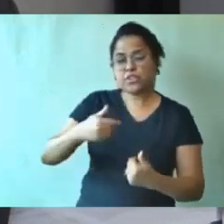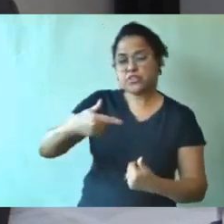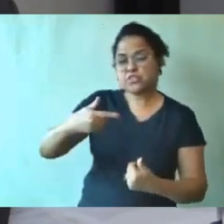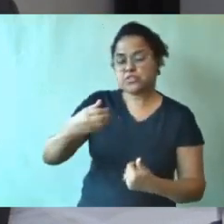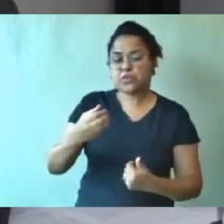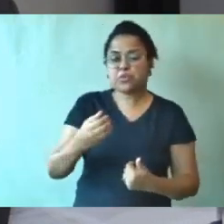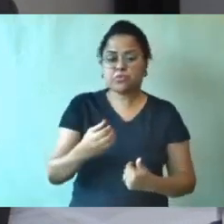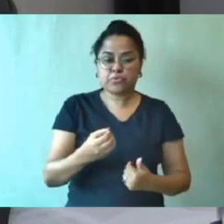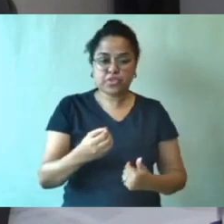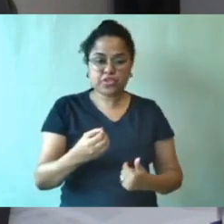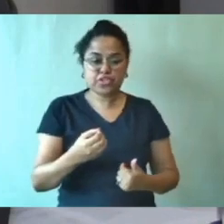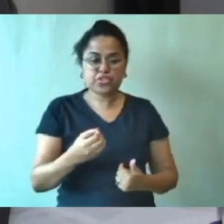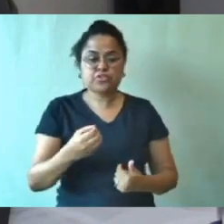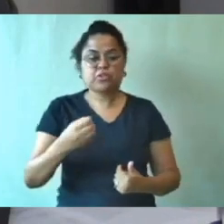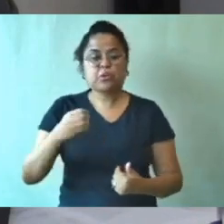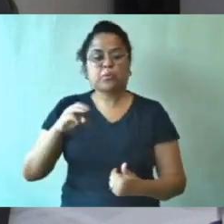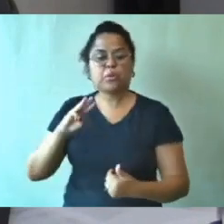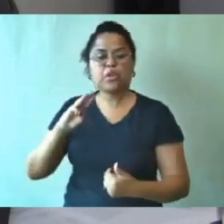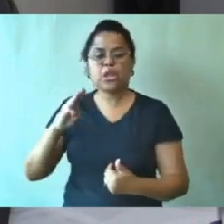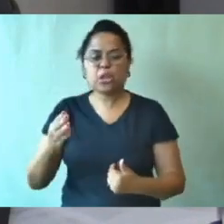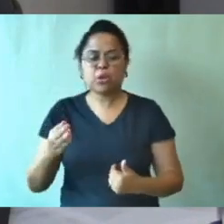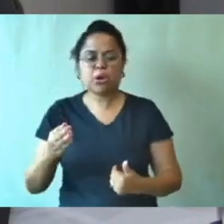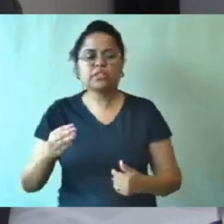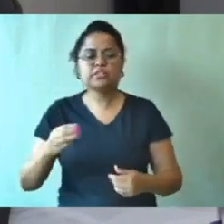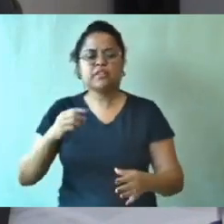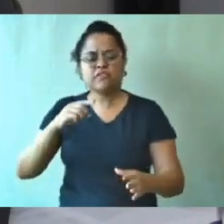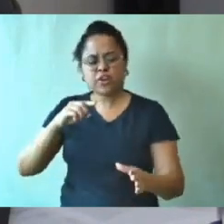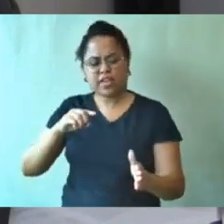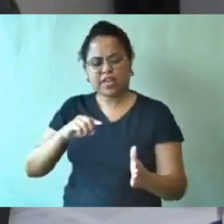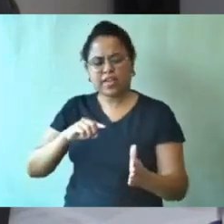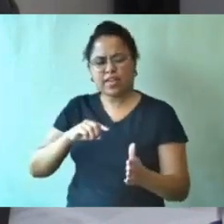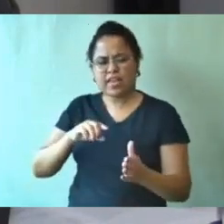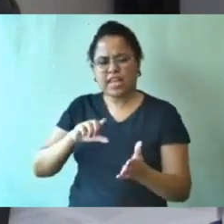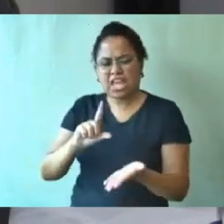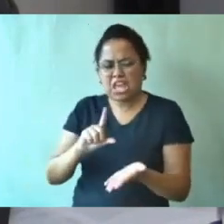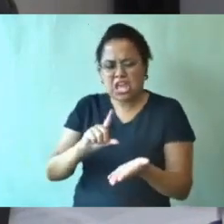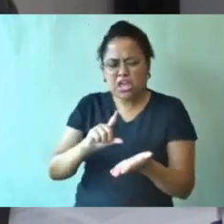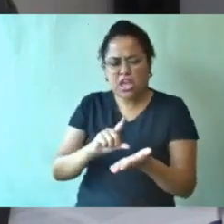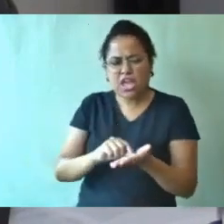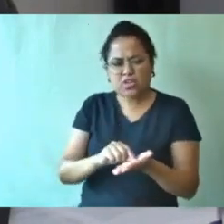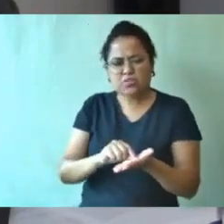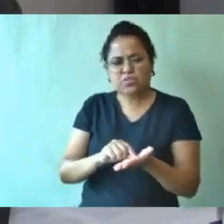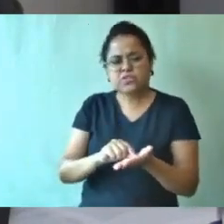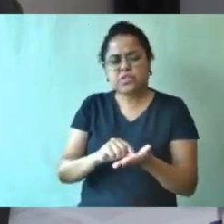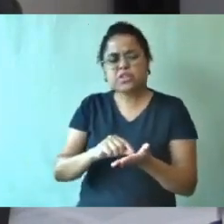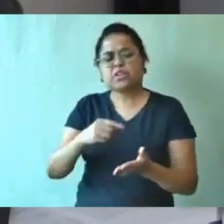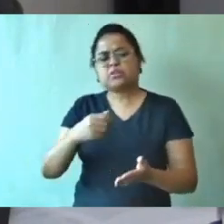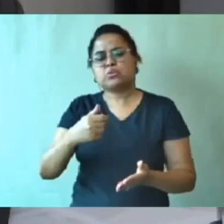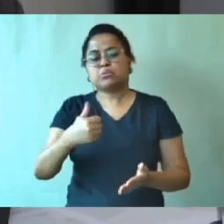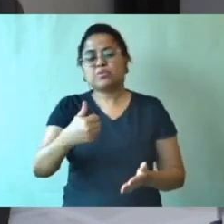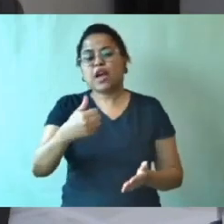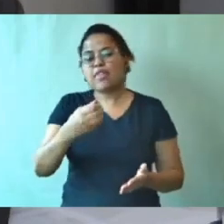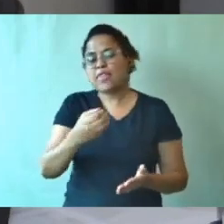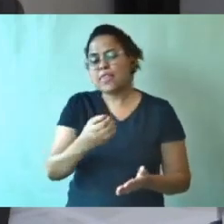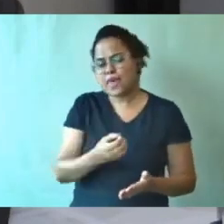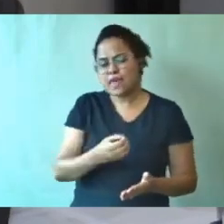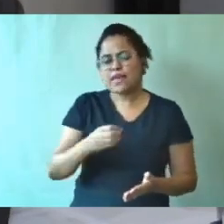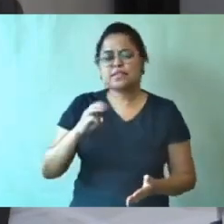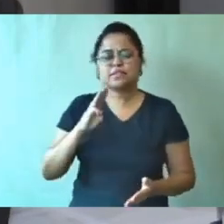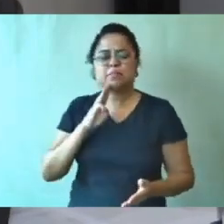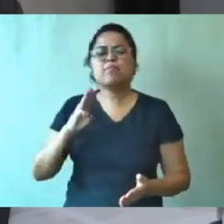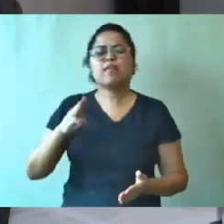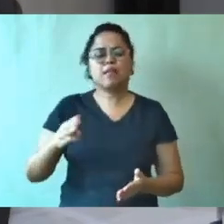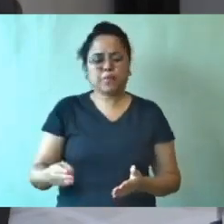senhor acabou de reportar, de repasse mensal. Aí ela toma a decisão, portanto, de